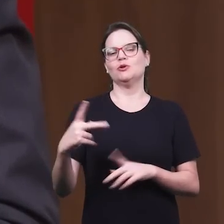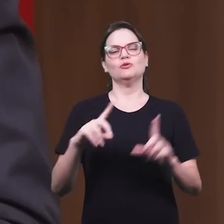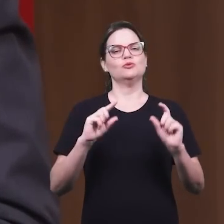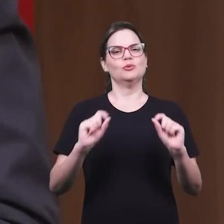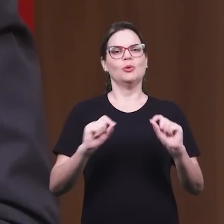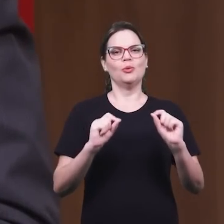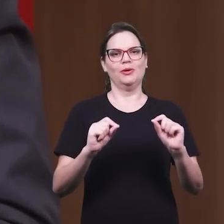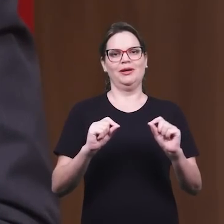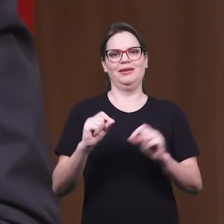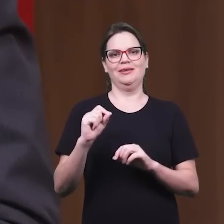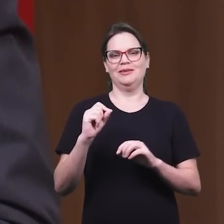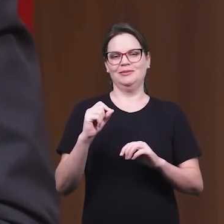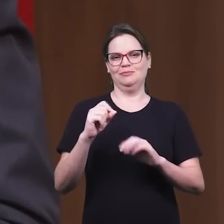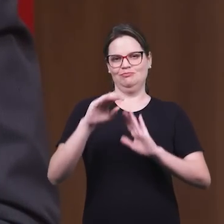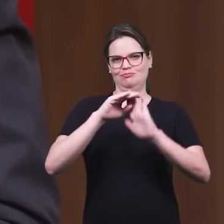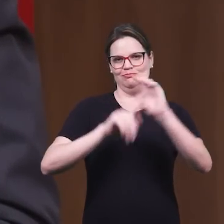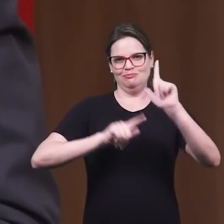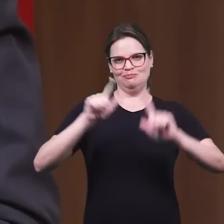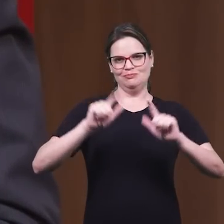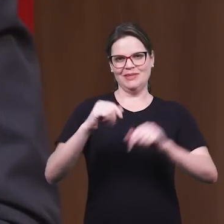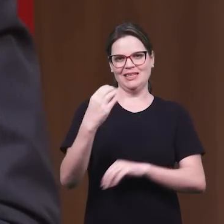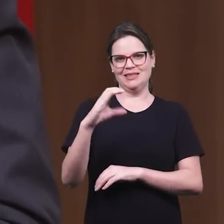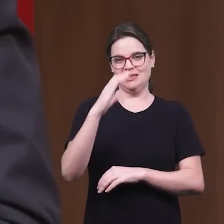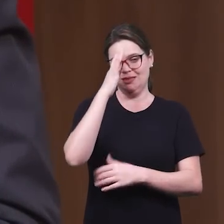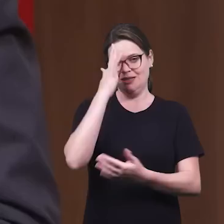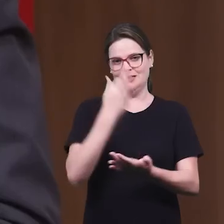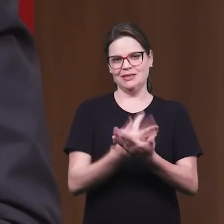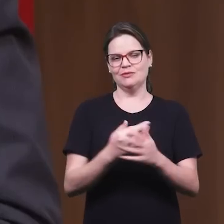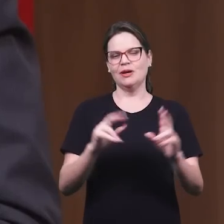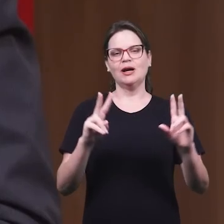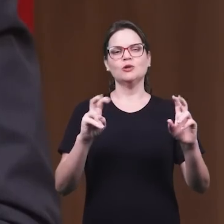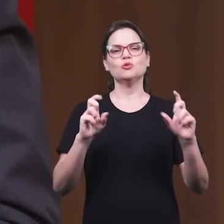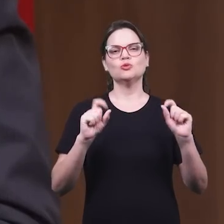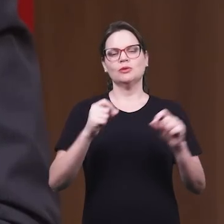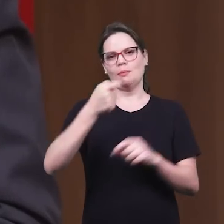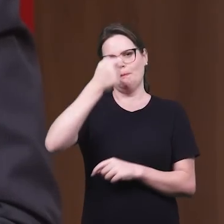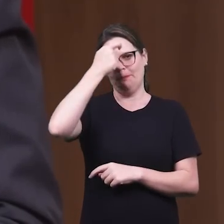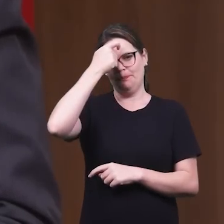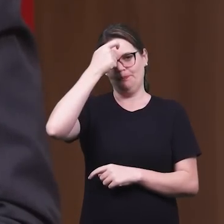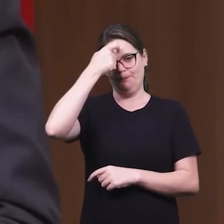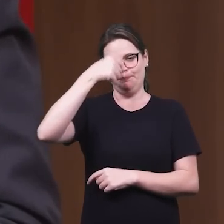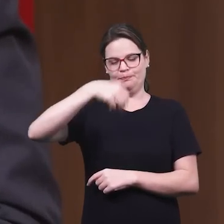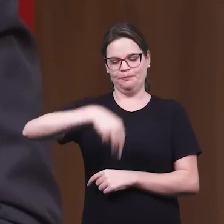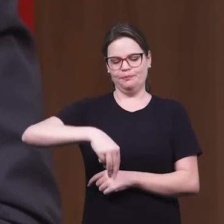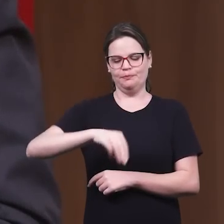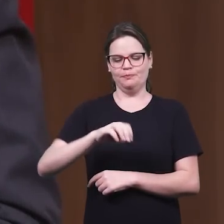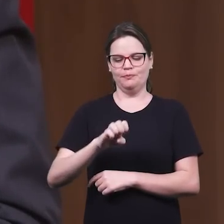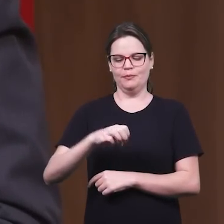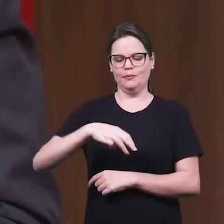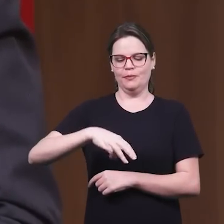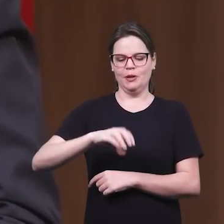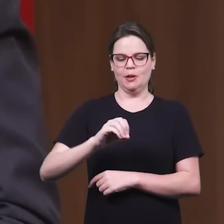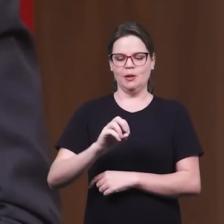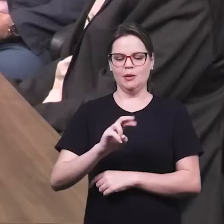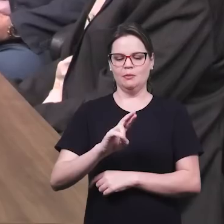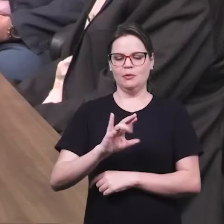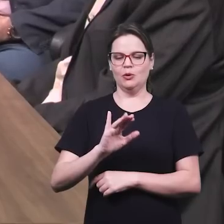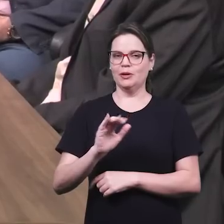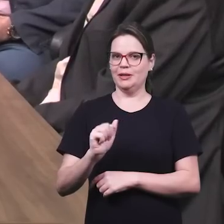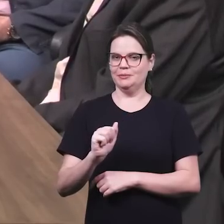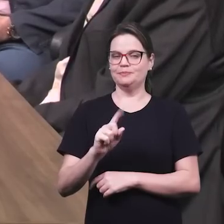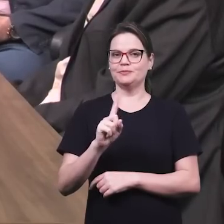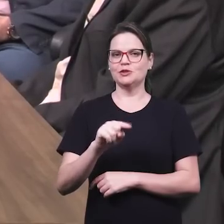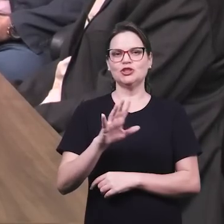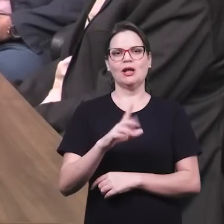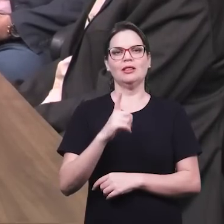Fé, nós vamos tratar a respeito de um assunto que é a memória. E estamos aqui já reunidos com membros do grupo